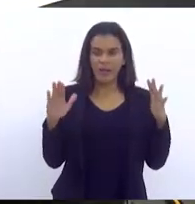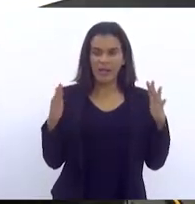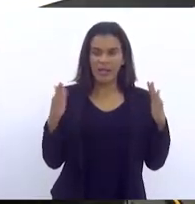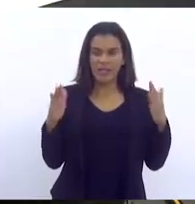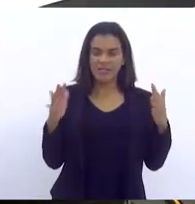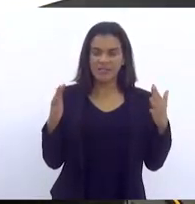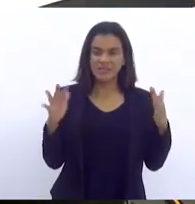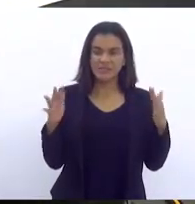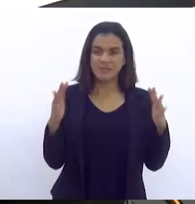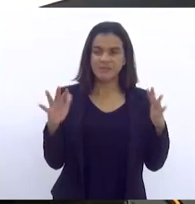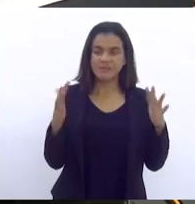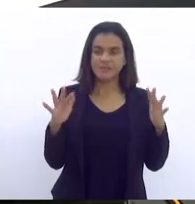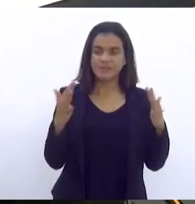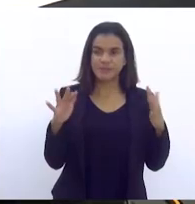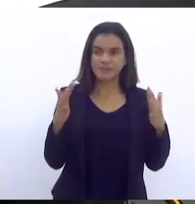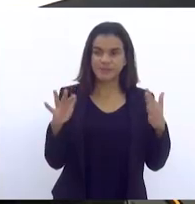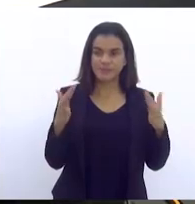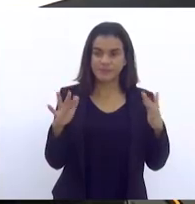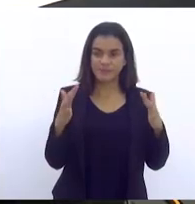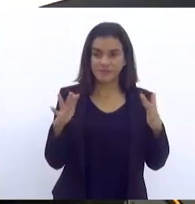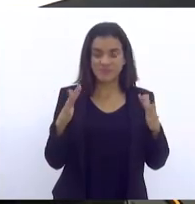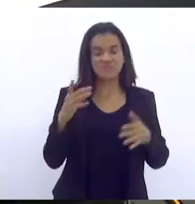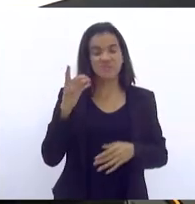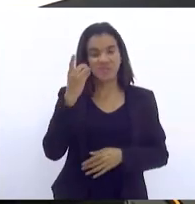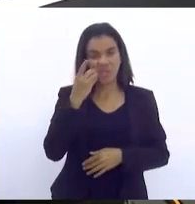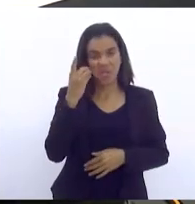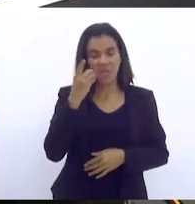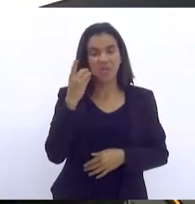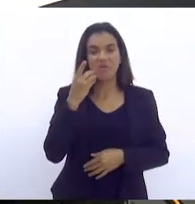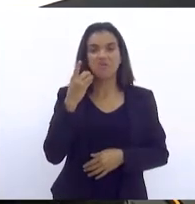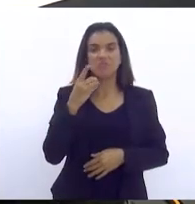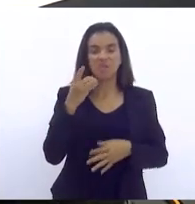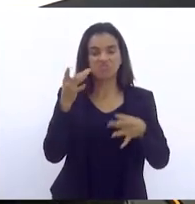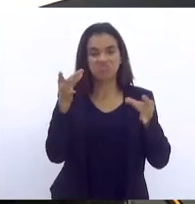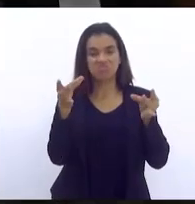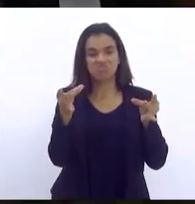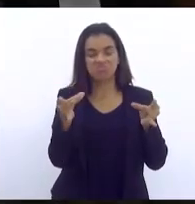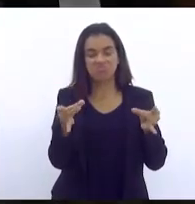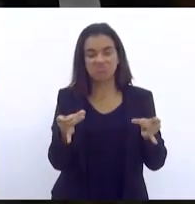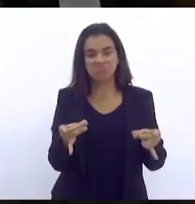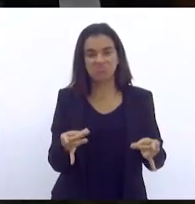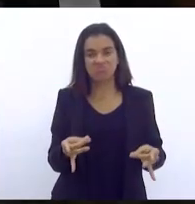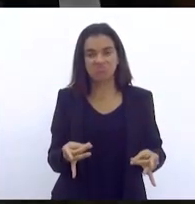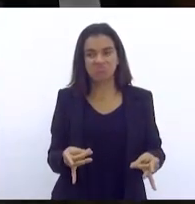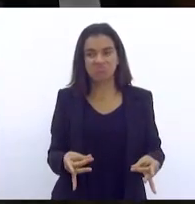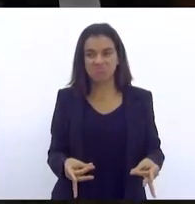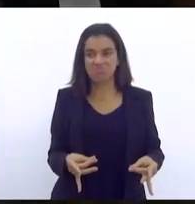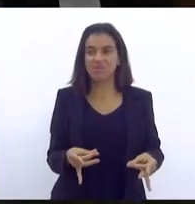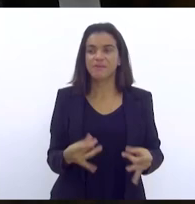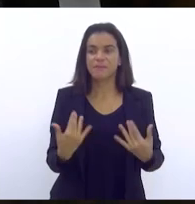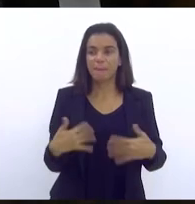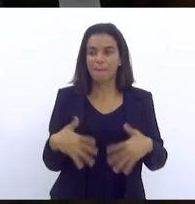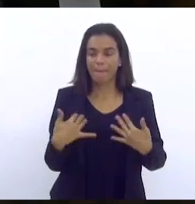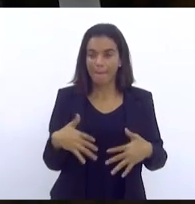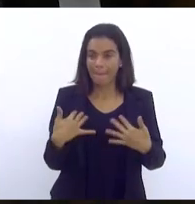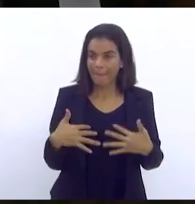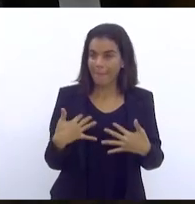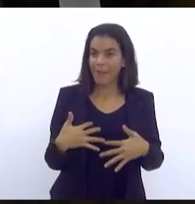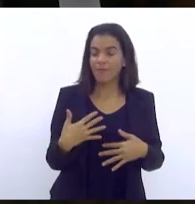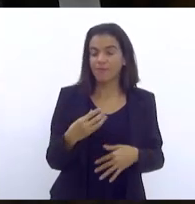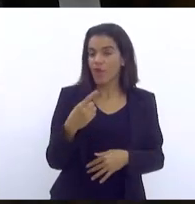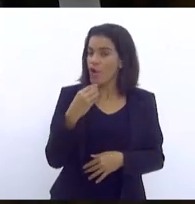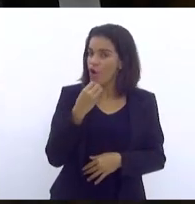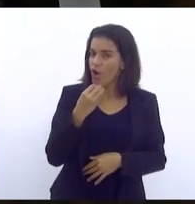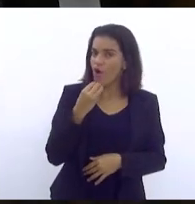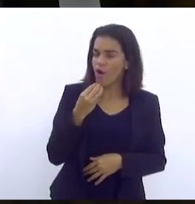mundo Deputado foi cirúrgico eh em prever e colocamos aqui certamente no encaminhamento pensar Qual